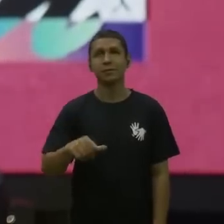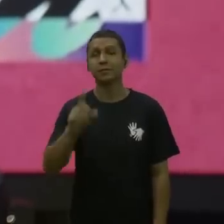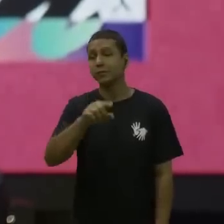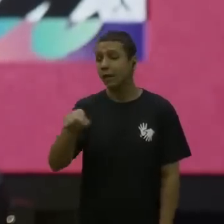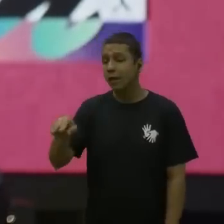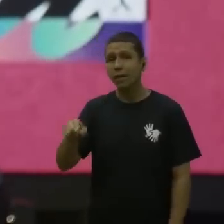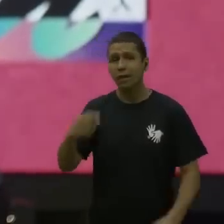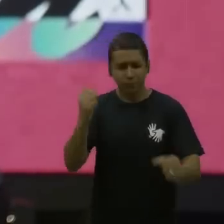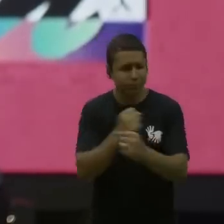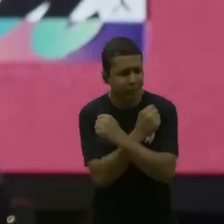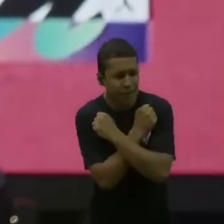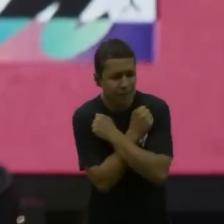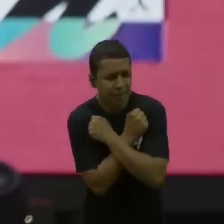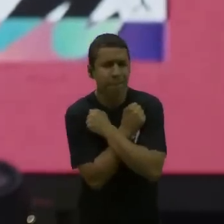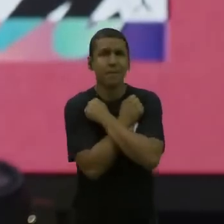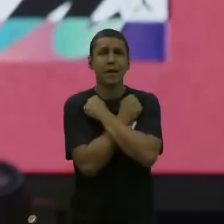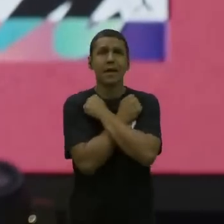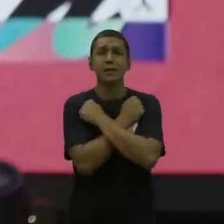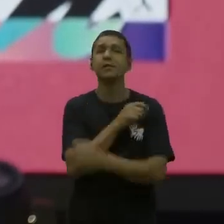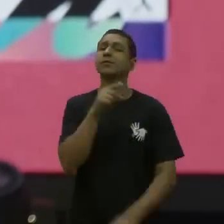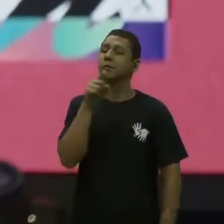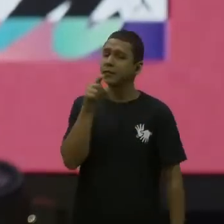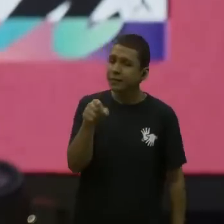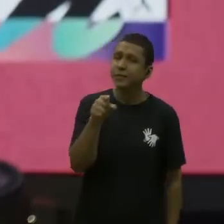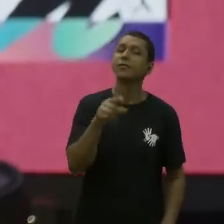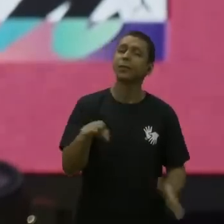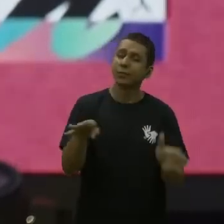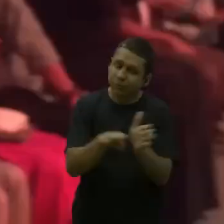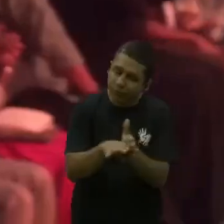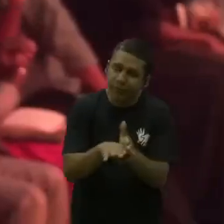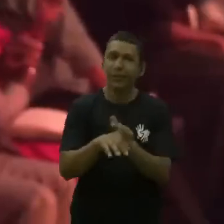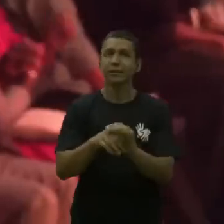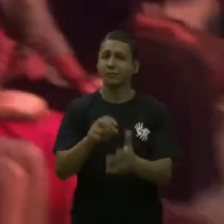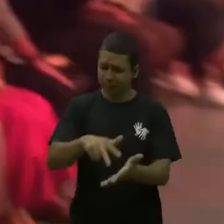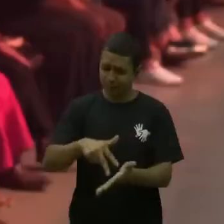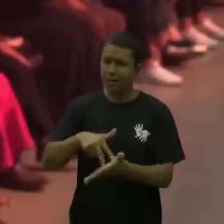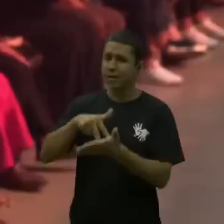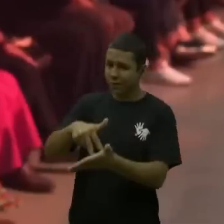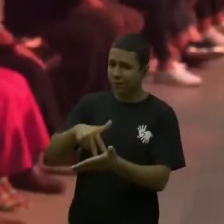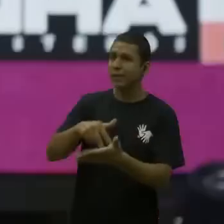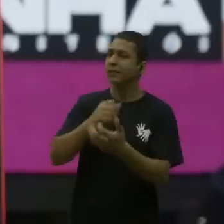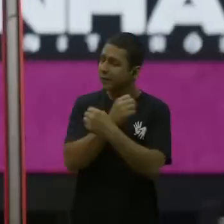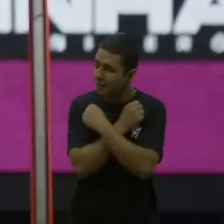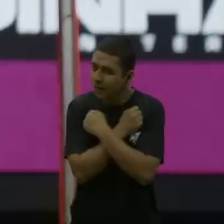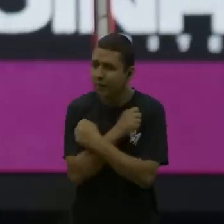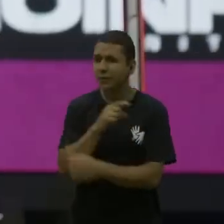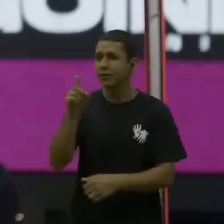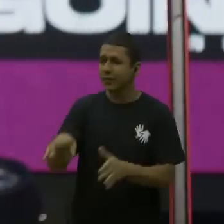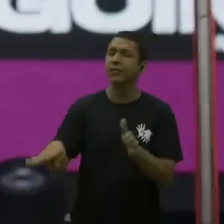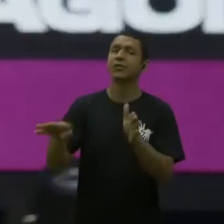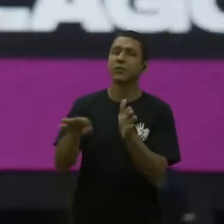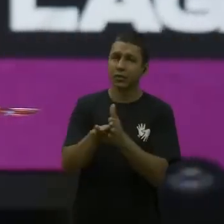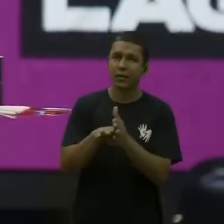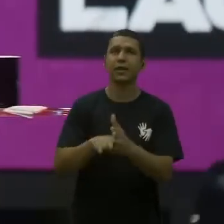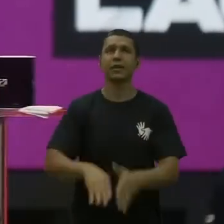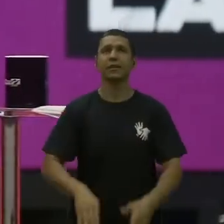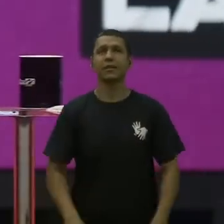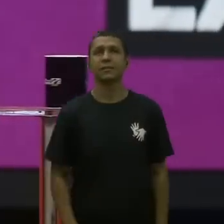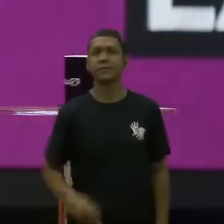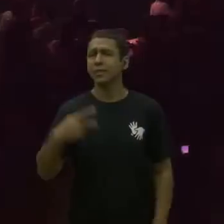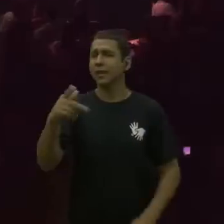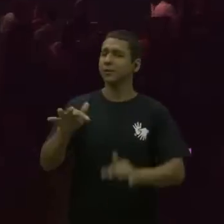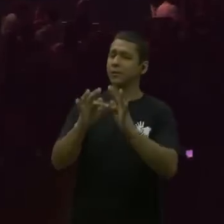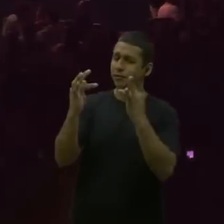eles fizeram, abraça alguém, fala: você vai chegar. Levanta do teu lugar, abraça alguém, fala: você vai chegar. A